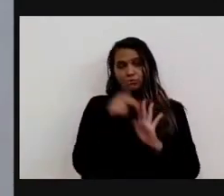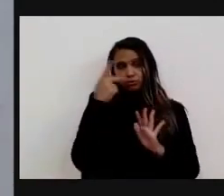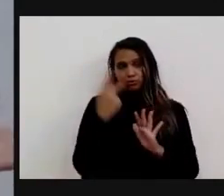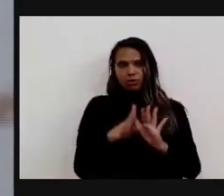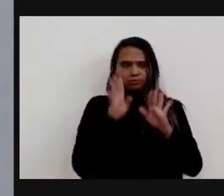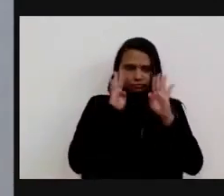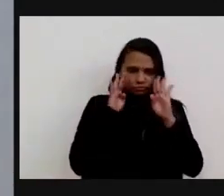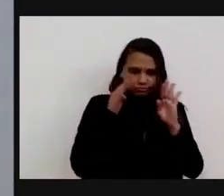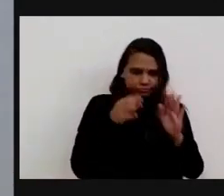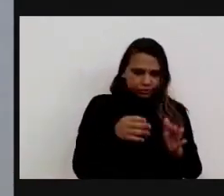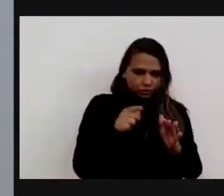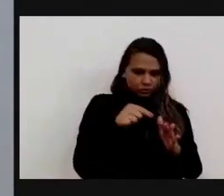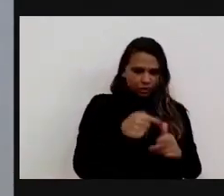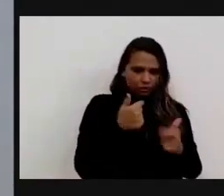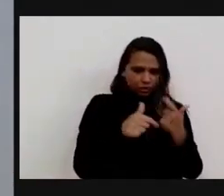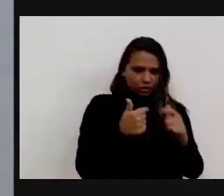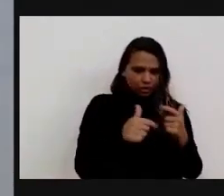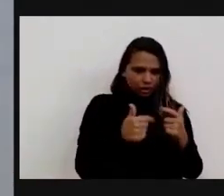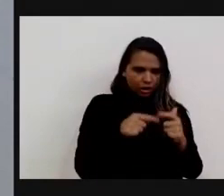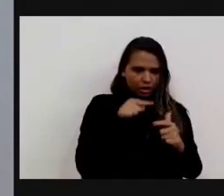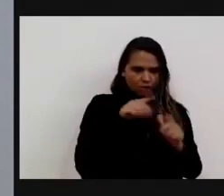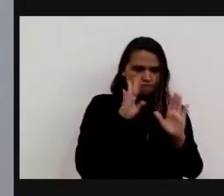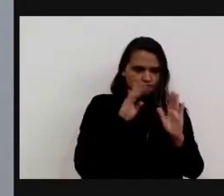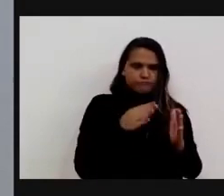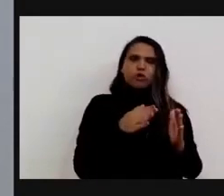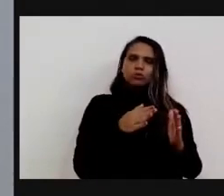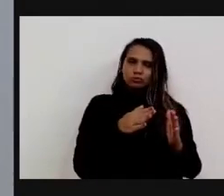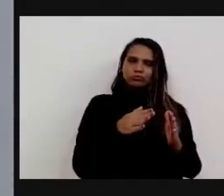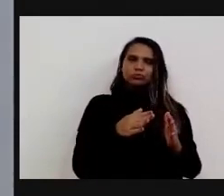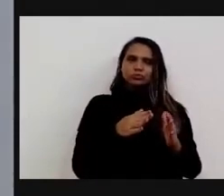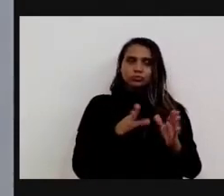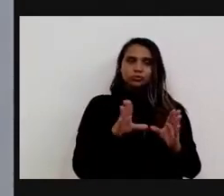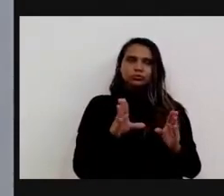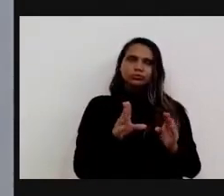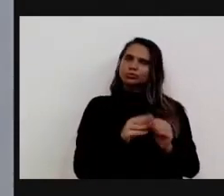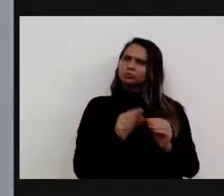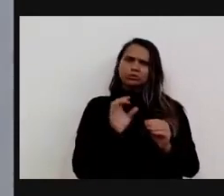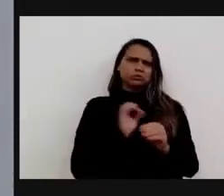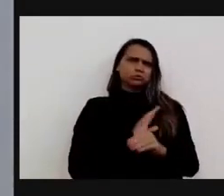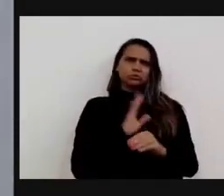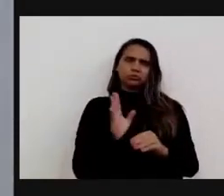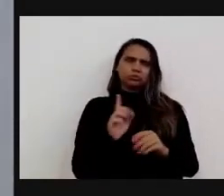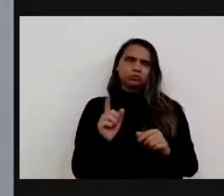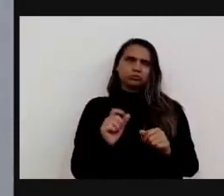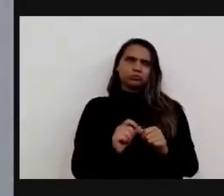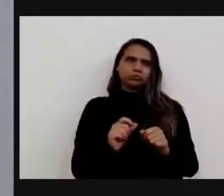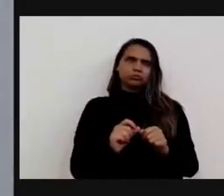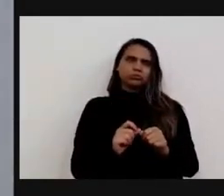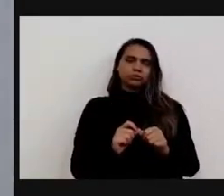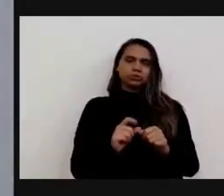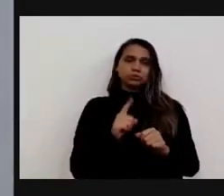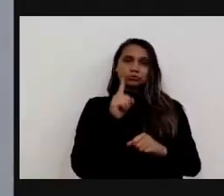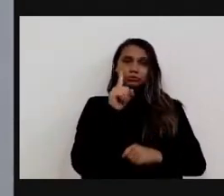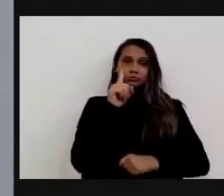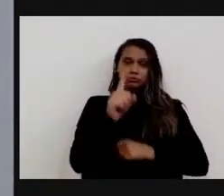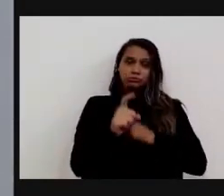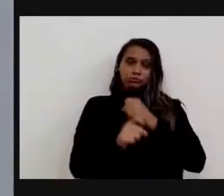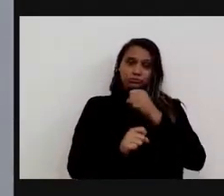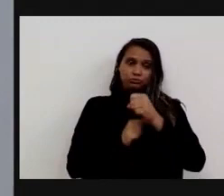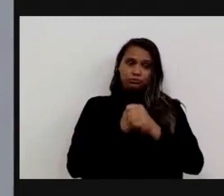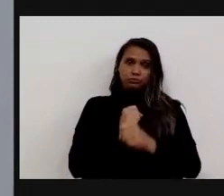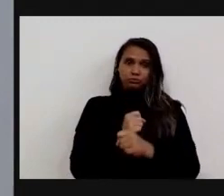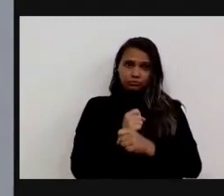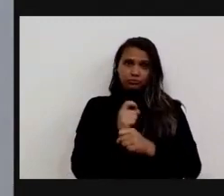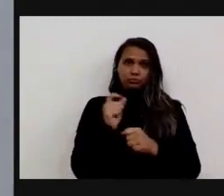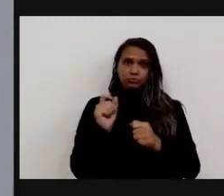priorizava a PF quando a gente estava trabalhando esse tema né então resumindo mais ou menos foi isso que a gente fez durante o ano todo a